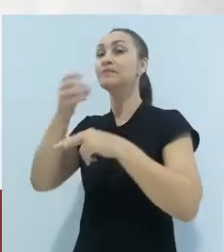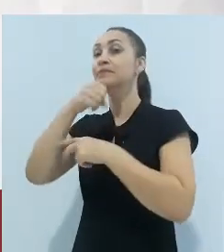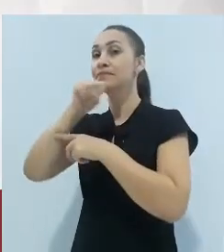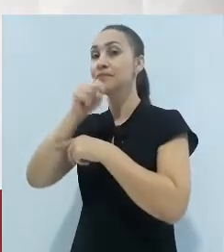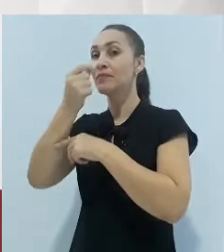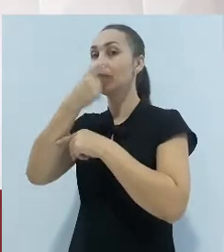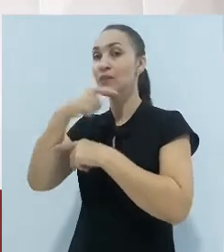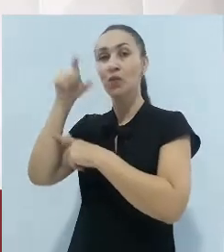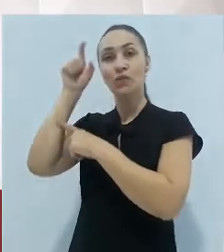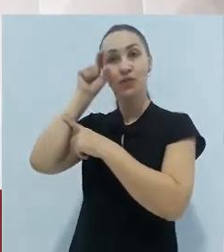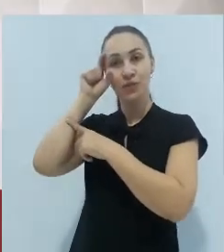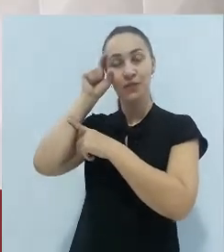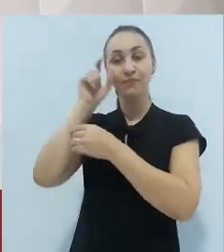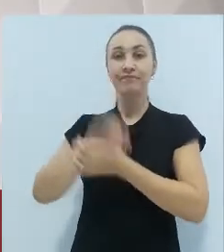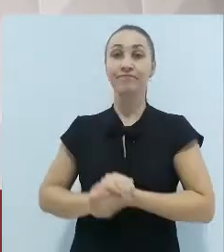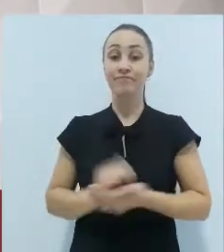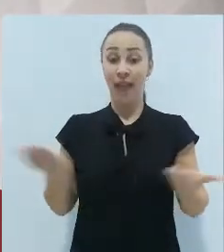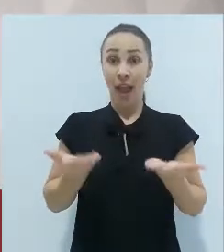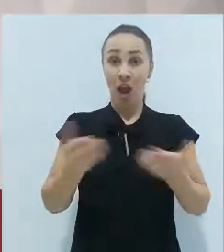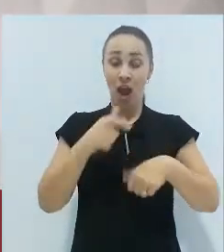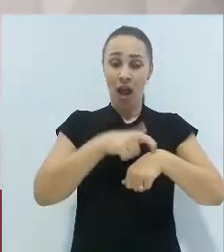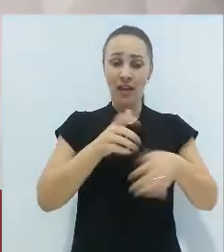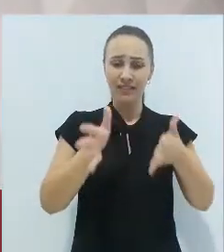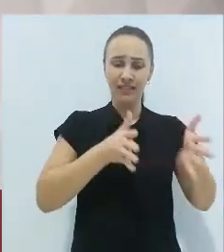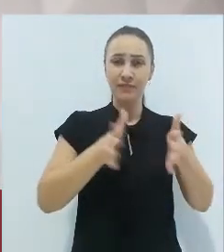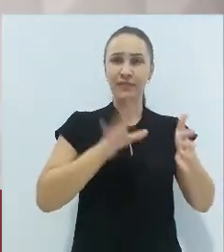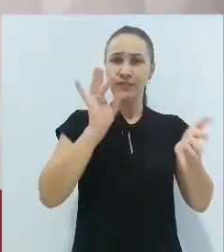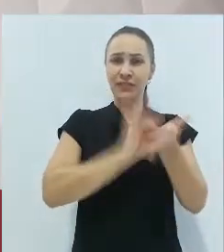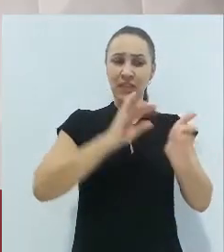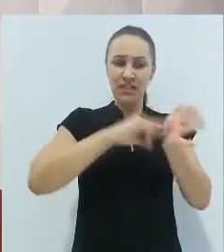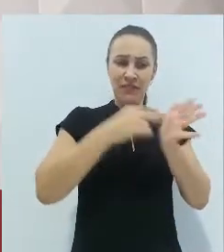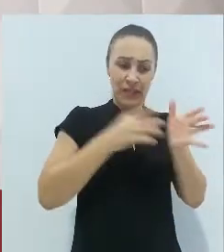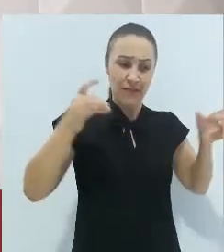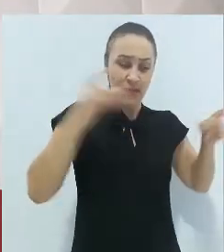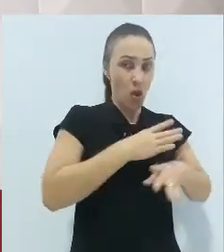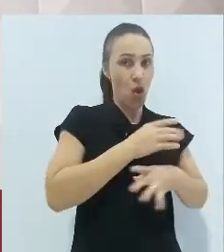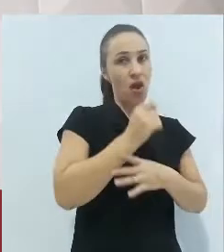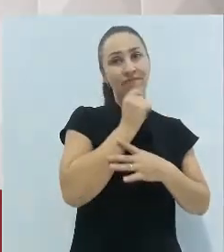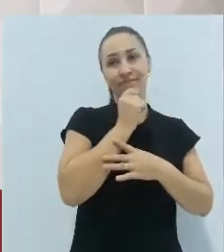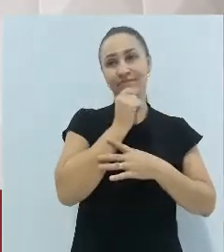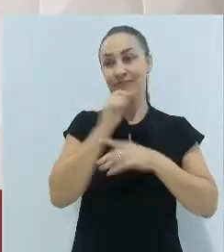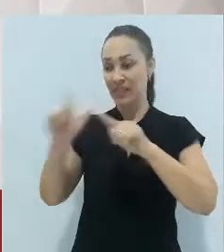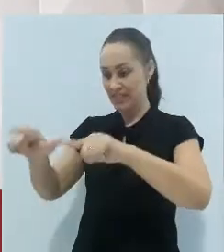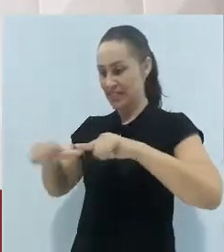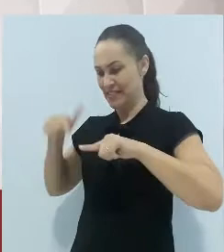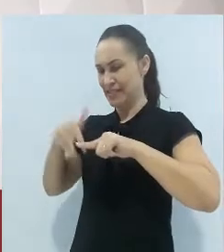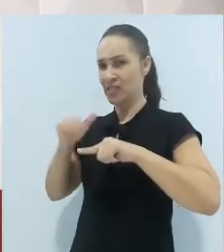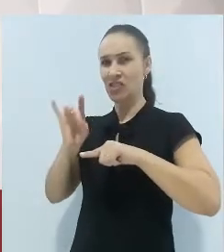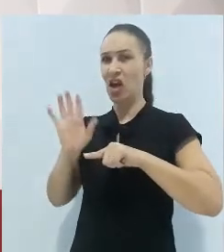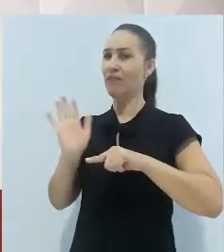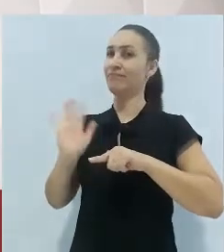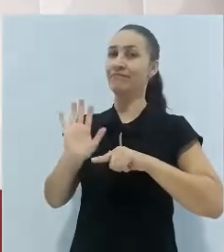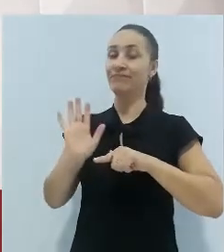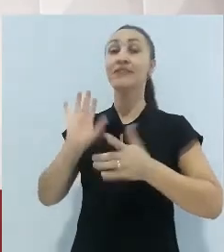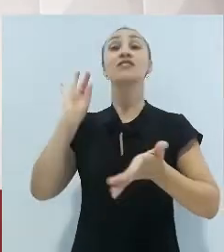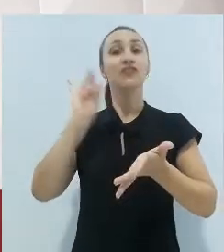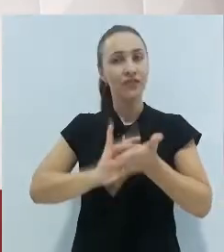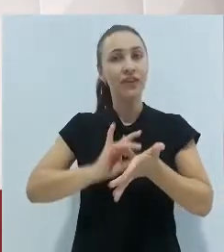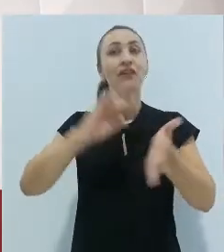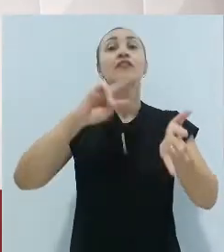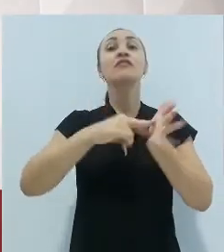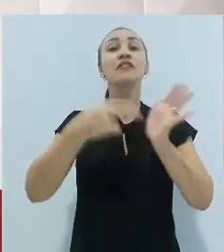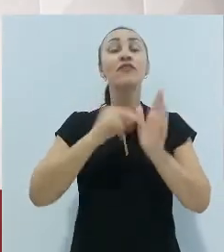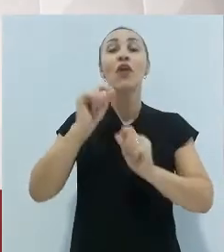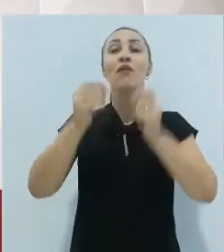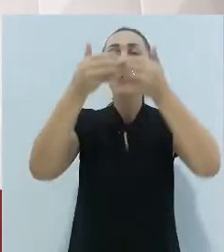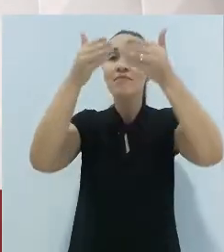Justino. Essa etapa para mim não significa concluir, não significa que estou recebendo diploma, sim uma